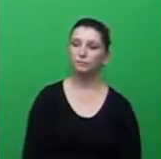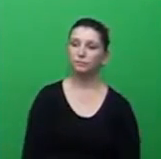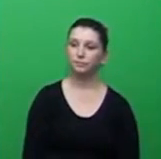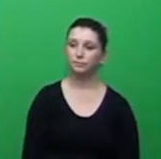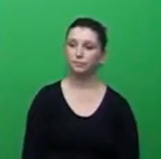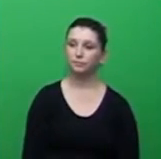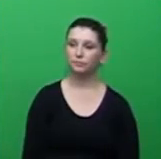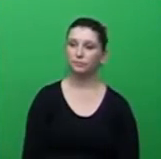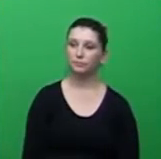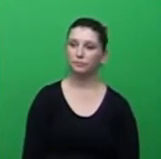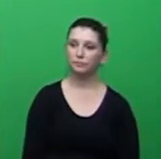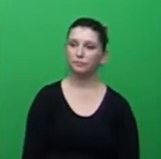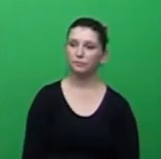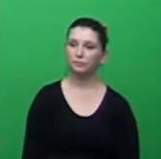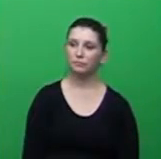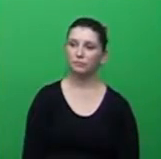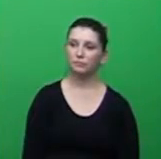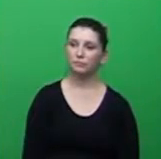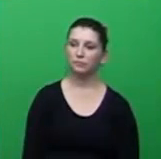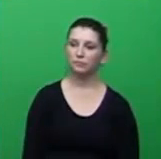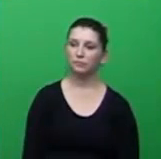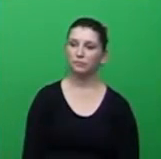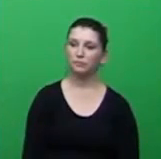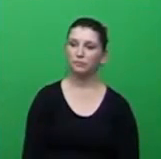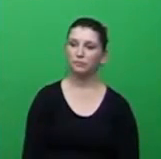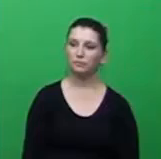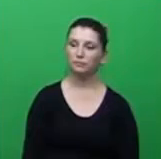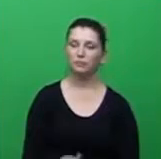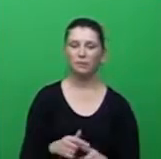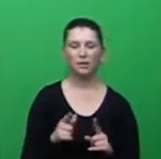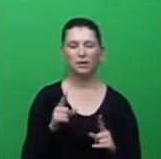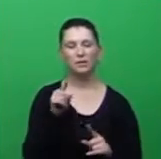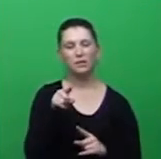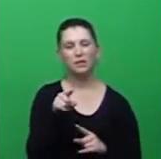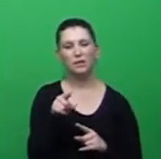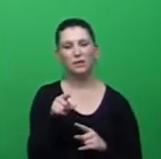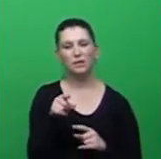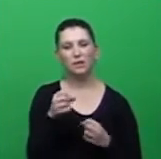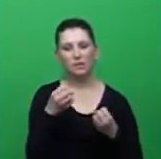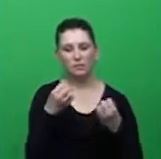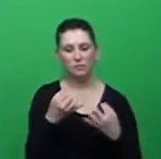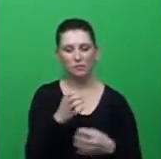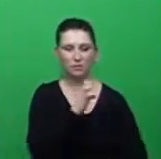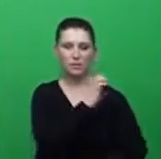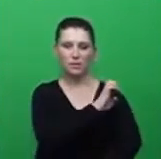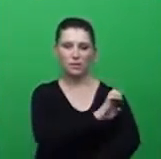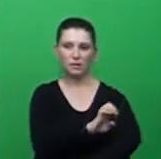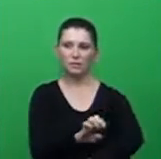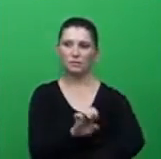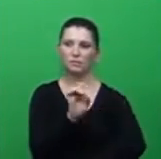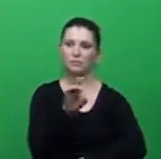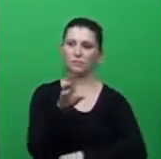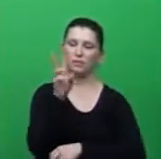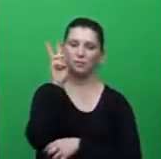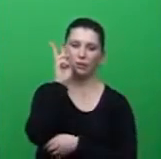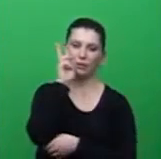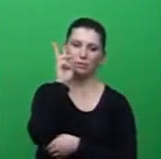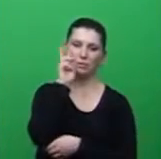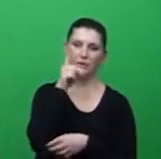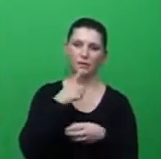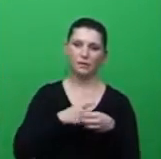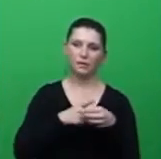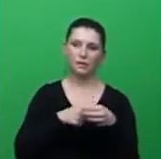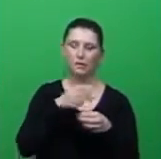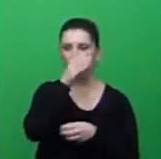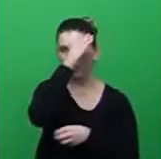Vossa Excelência entrou numa esfera que eu considero muito importante, que é a questão da educação. E só para lembrar, a cidade de Criciúma, eu